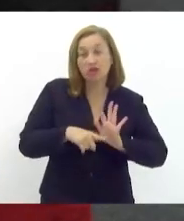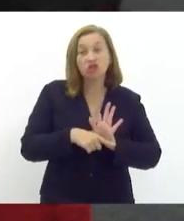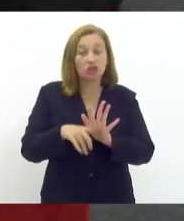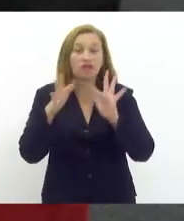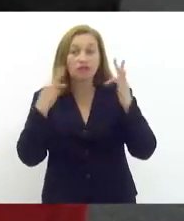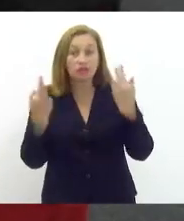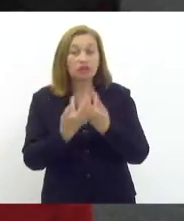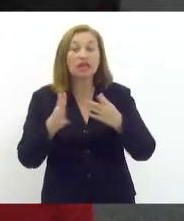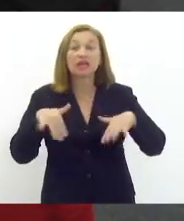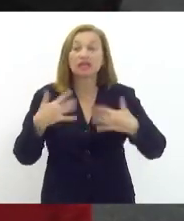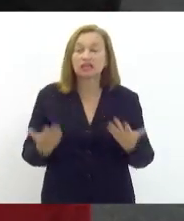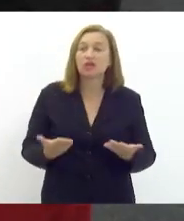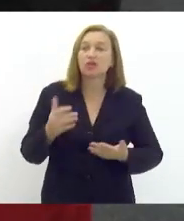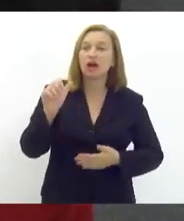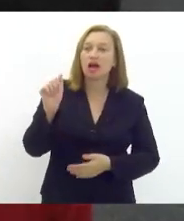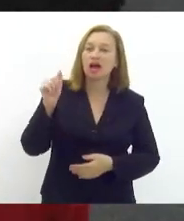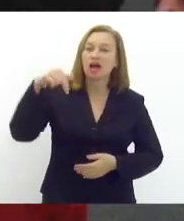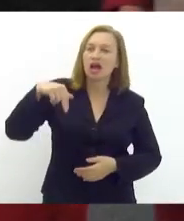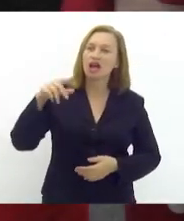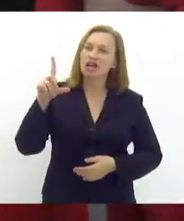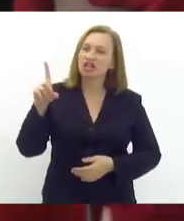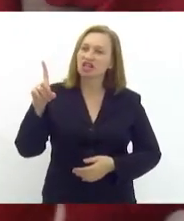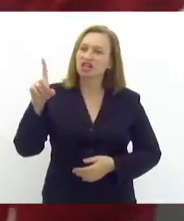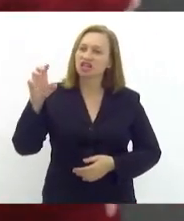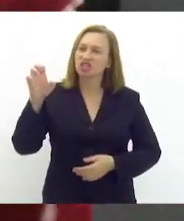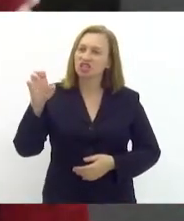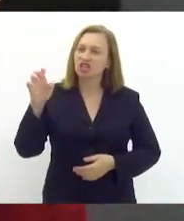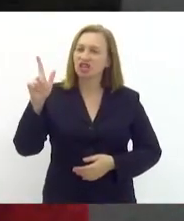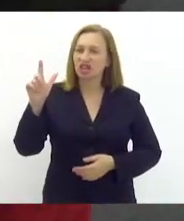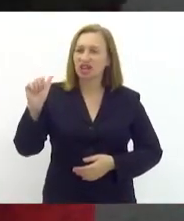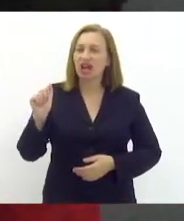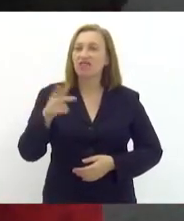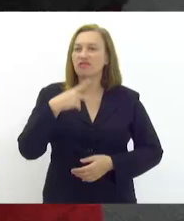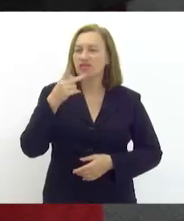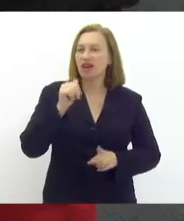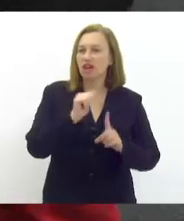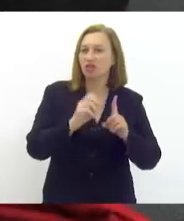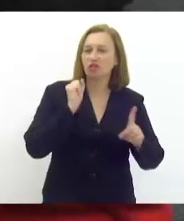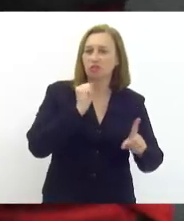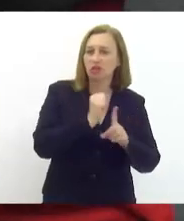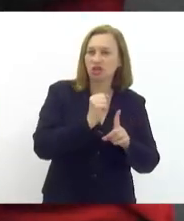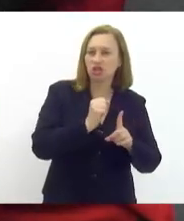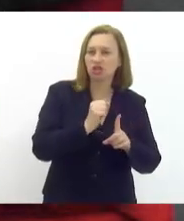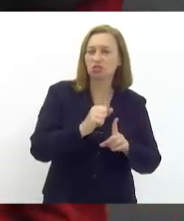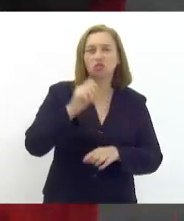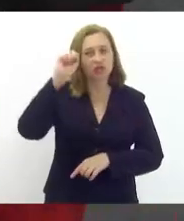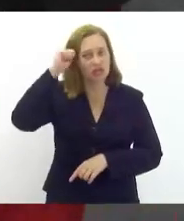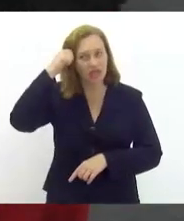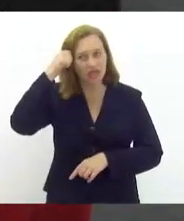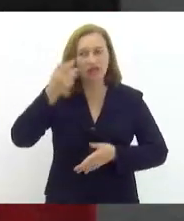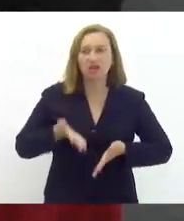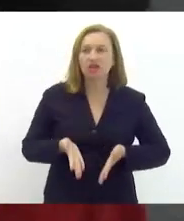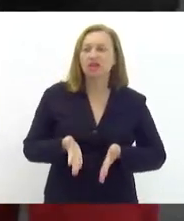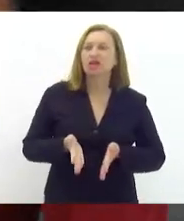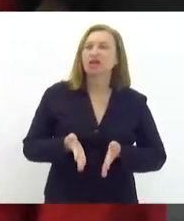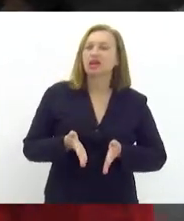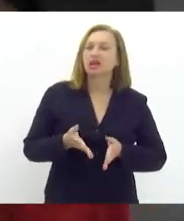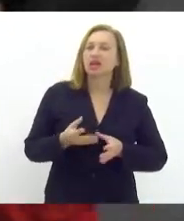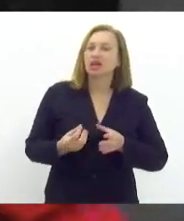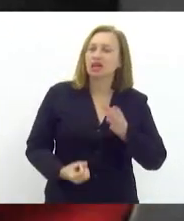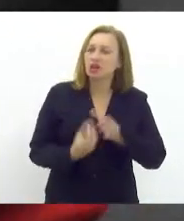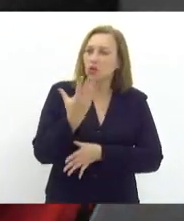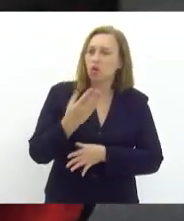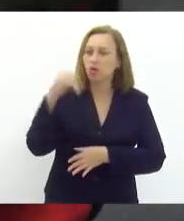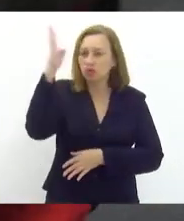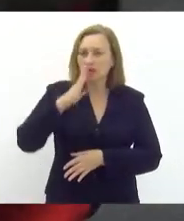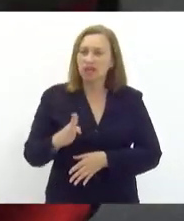quando a Ângela desde que o feminismo negro nasceu no Brasil não tenho dúvida que